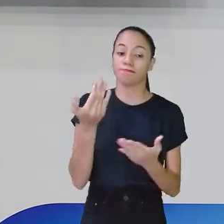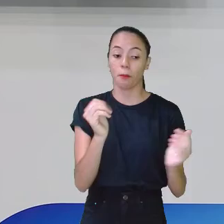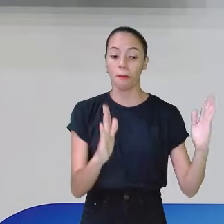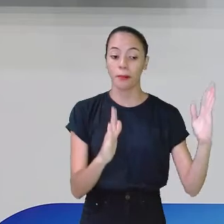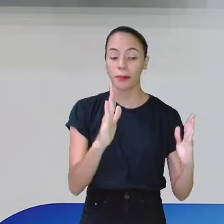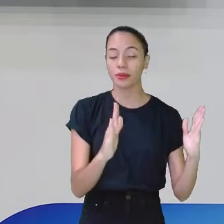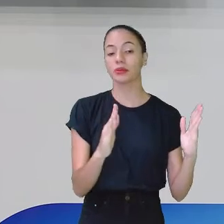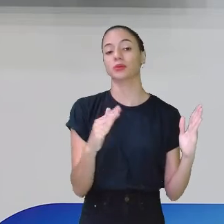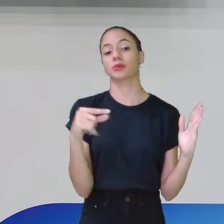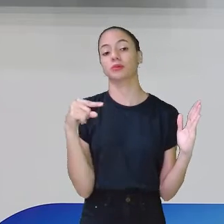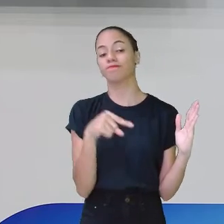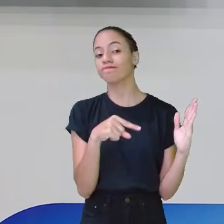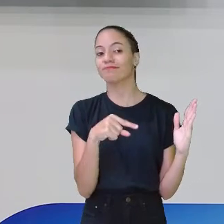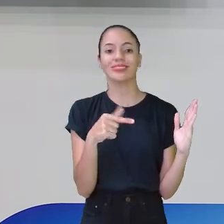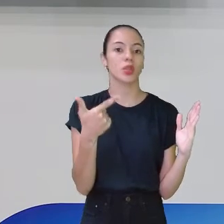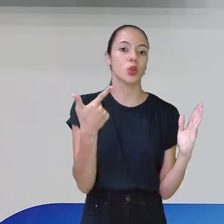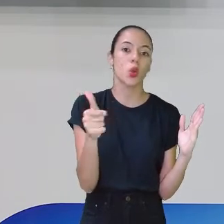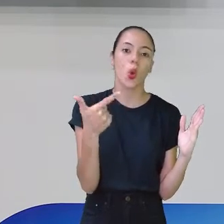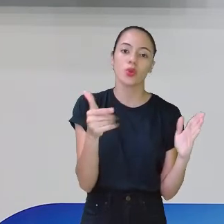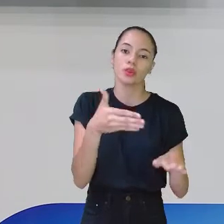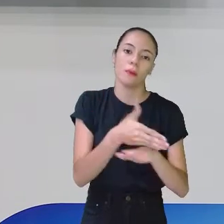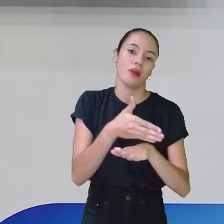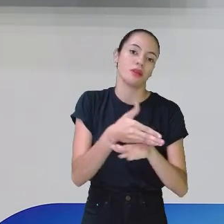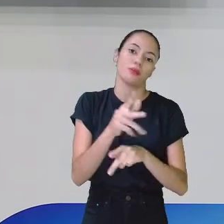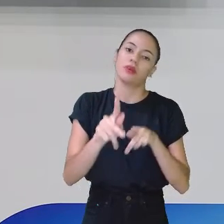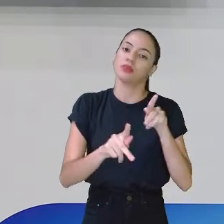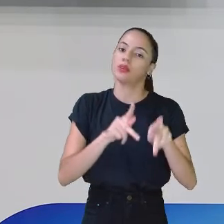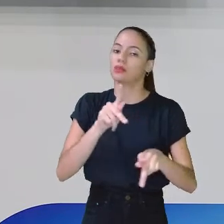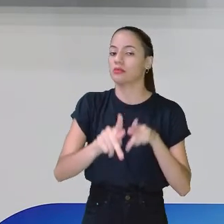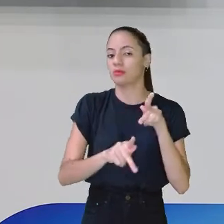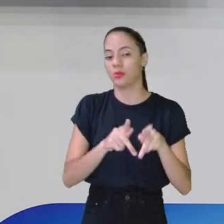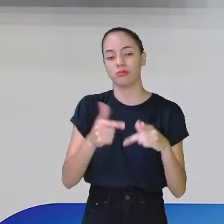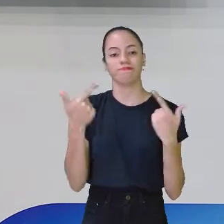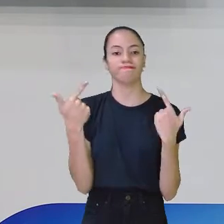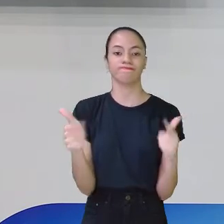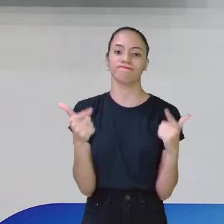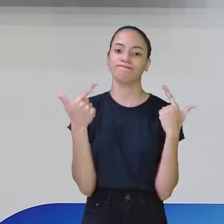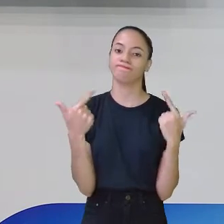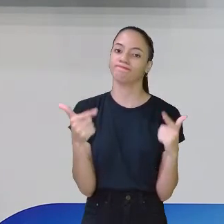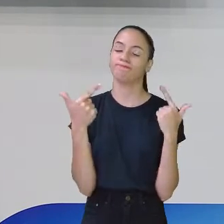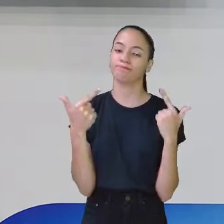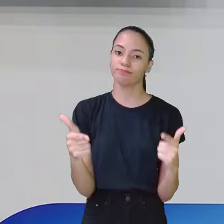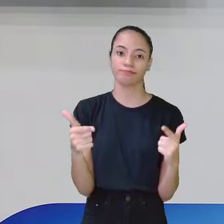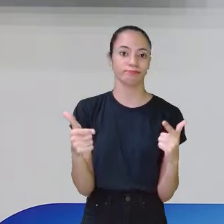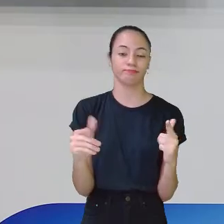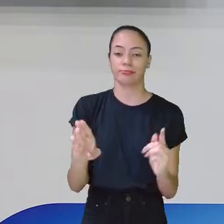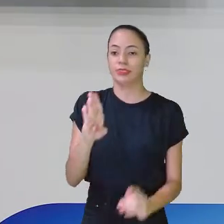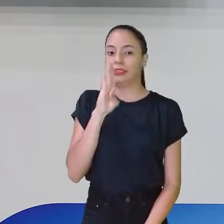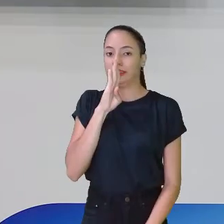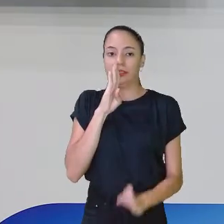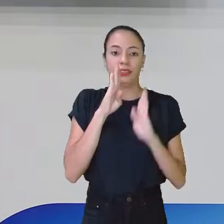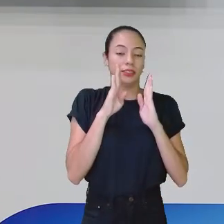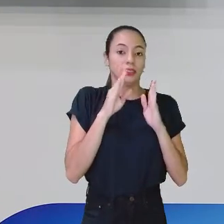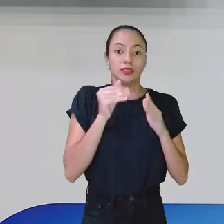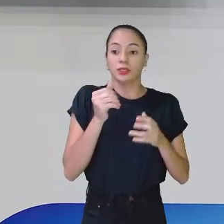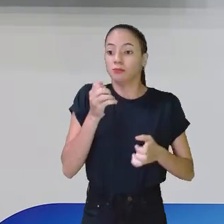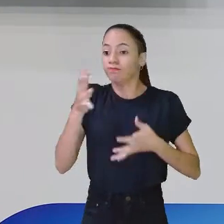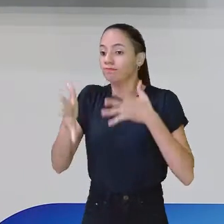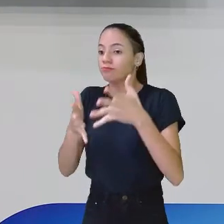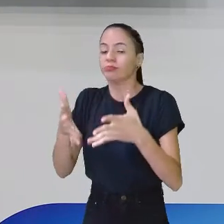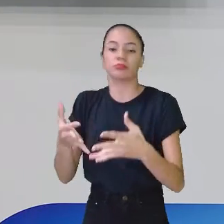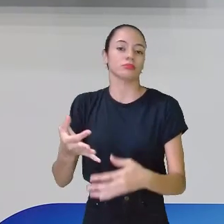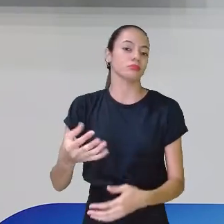ali realmente não havia tanta participação, né, popular, né? Muitas vozes foram silenciadas, a gente não